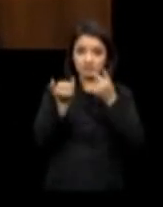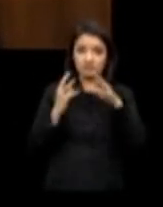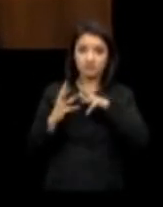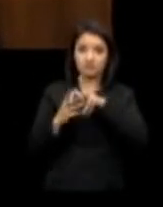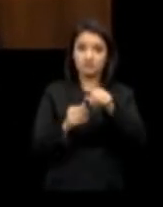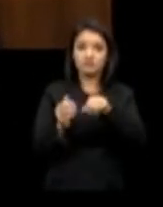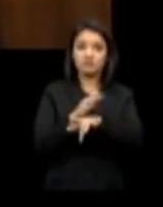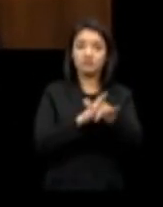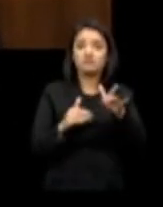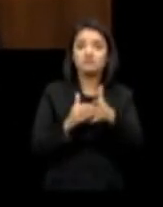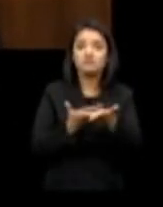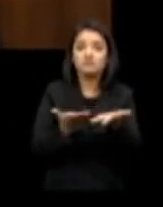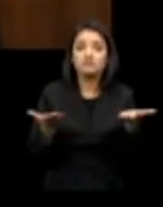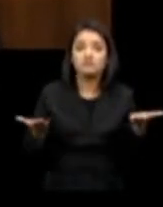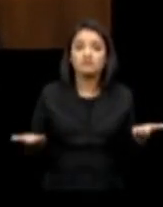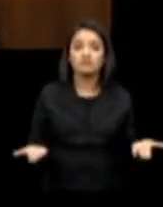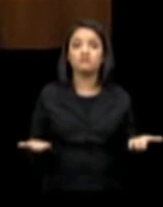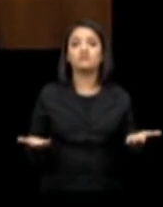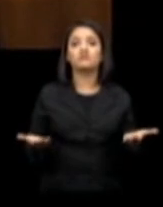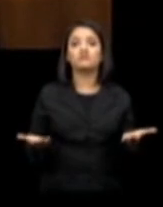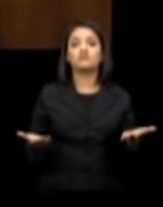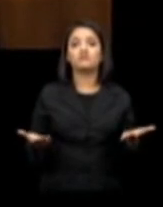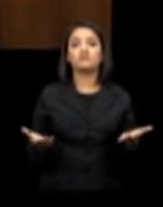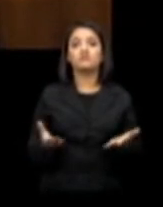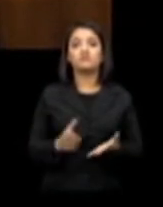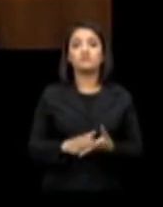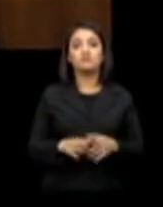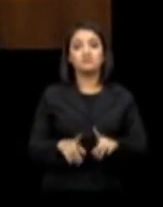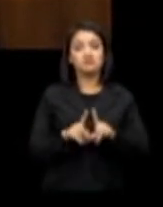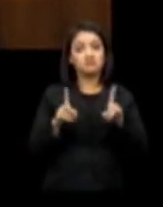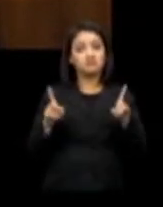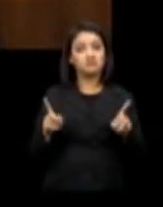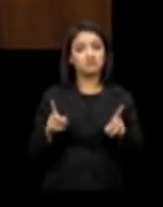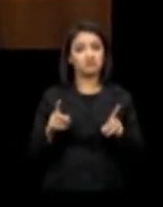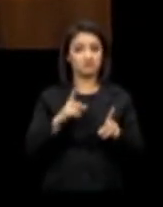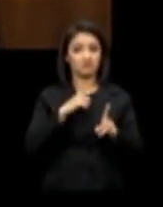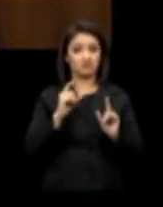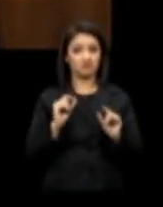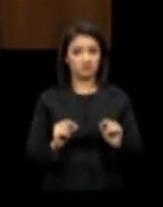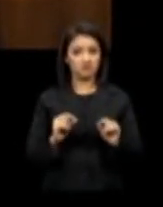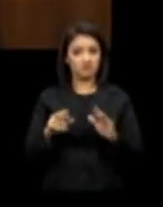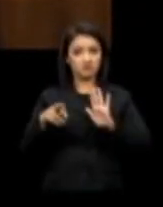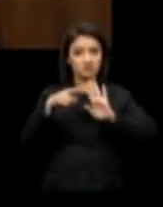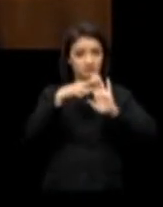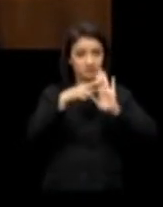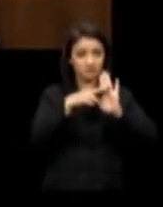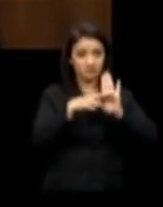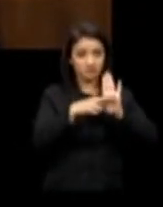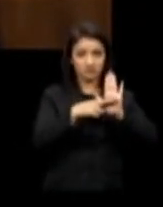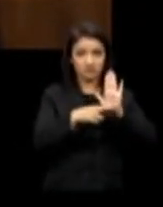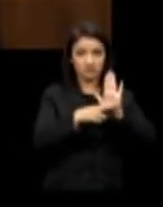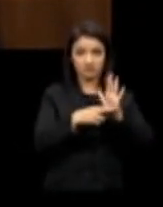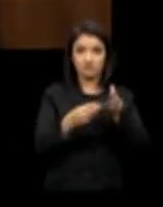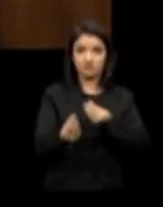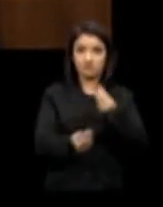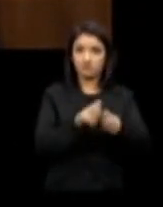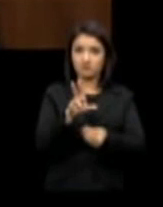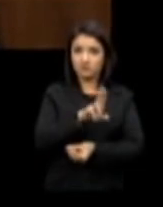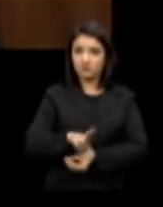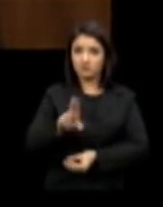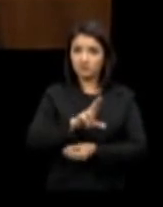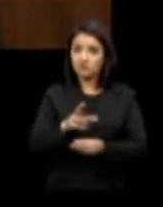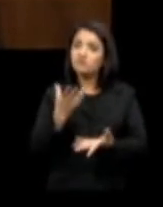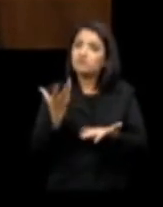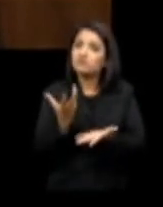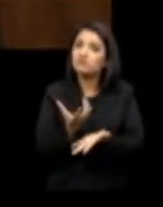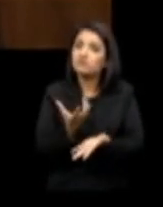Comitê Europeu de Proteção de Dados, têm enfatizado que as normas de proteção de dados não são obstáculos na luta contra o